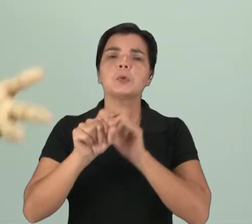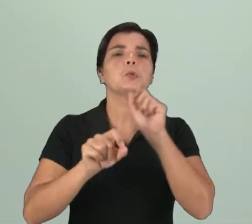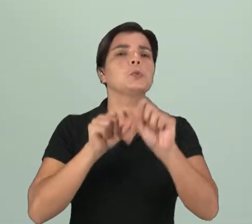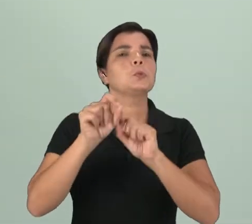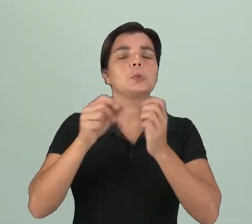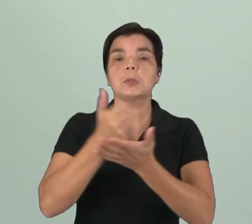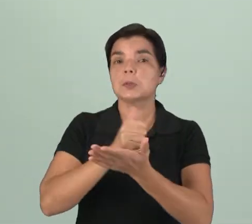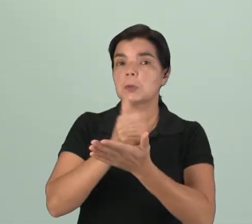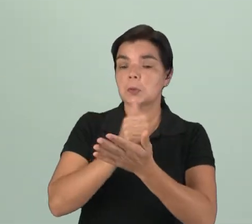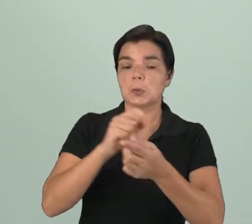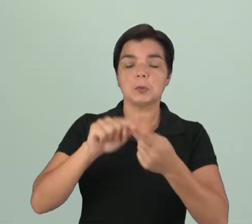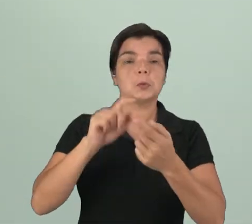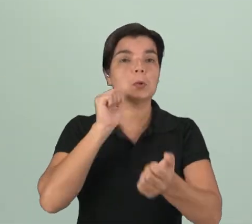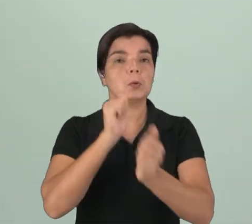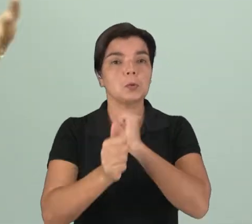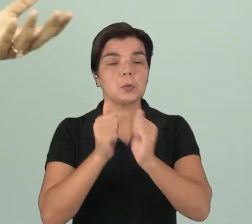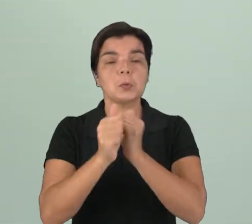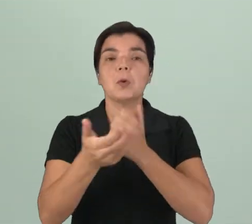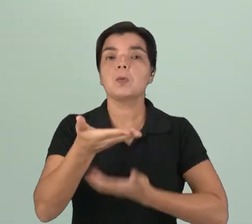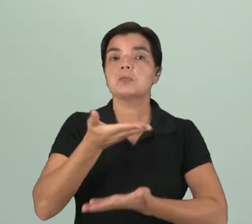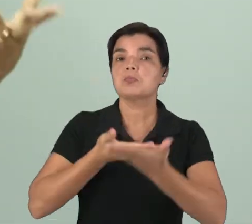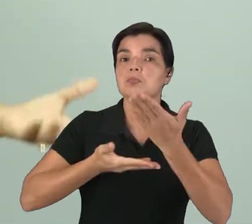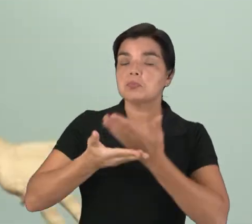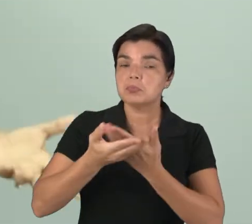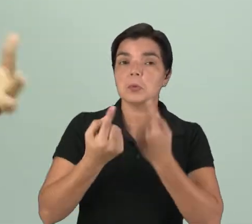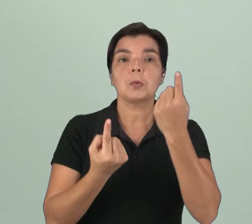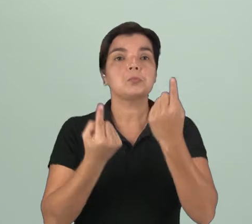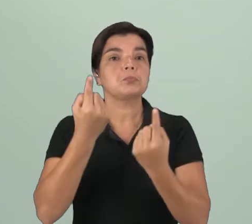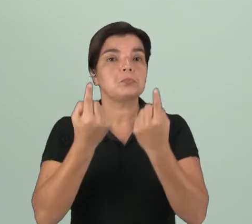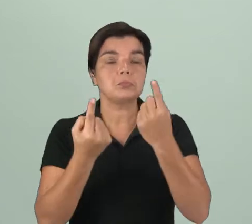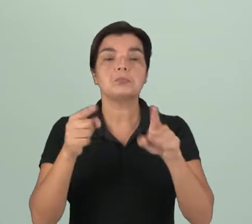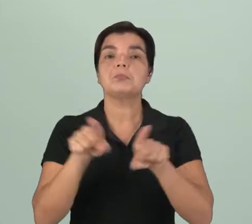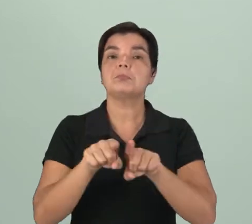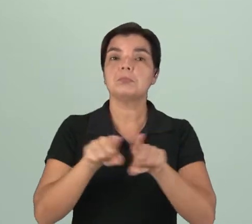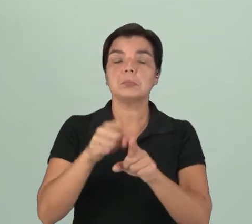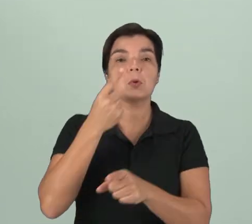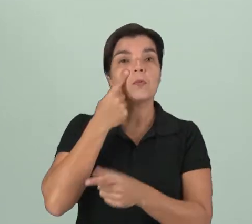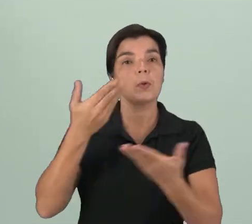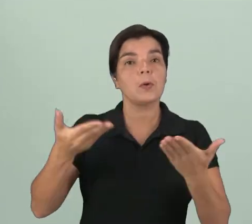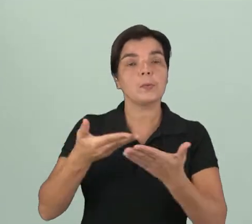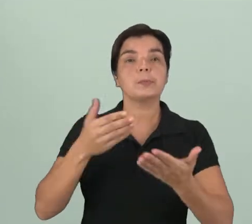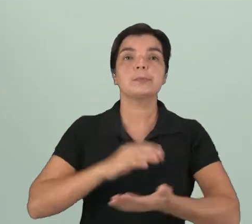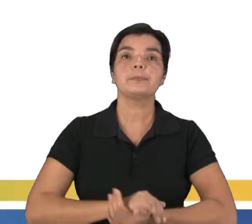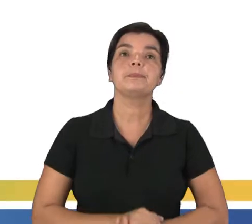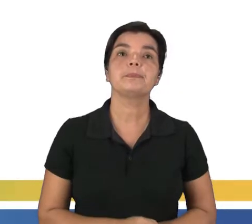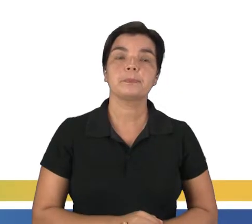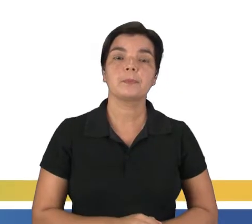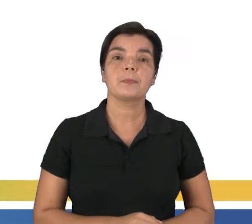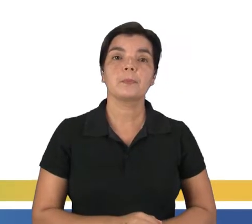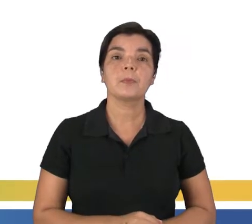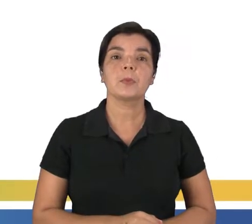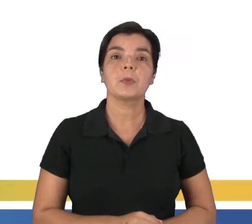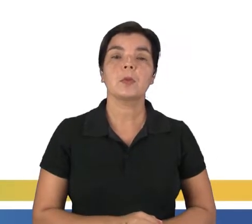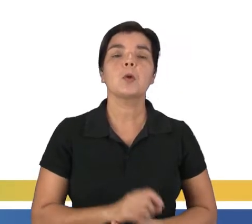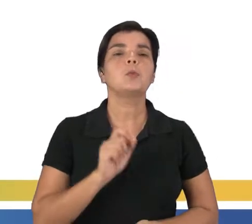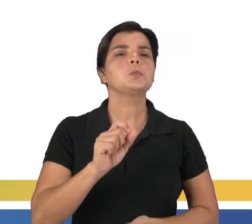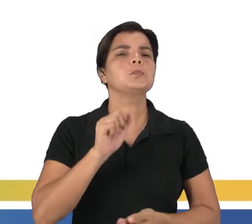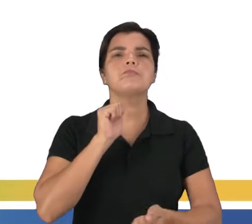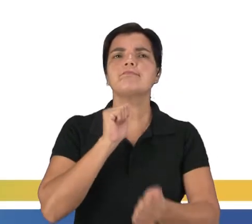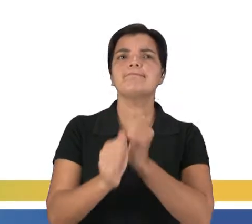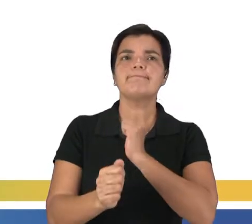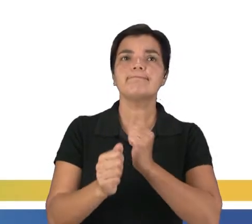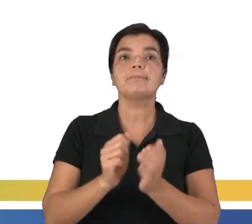que são jogos, o que são esportes, qual é a relação de um com o outro, e é isso que a gente vai ver hoje. Vamos lá. O que